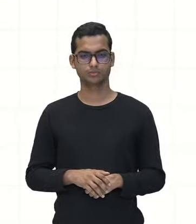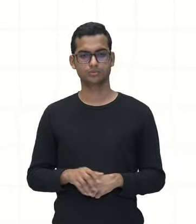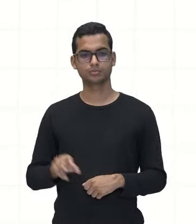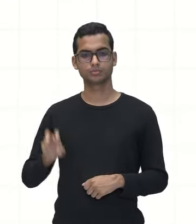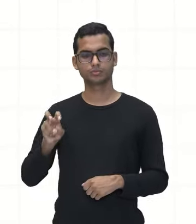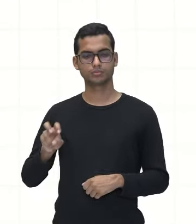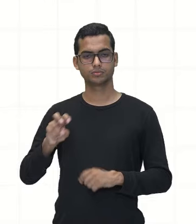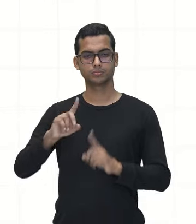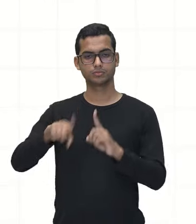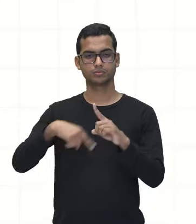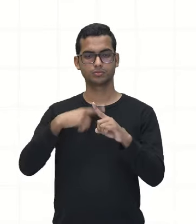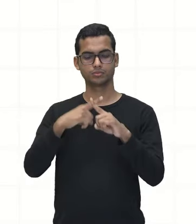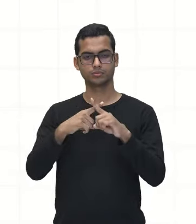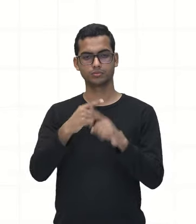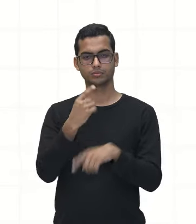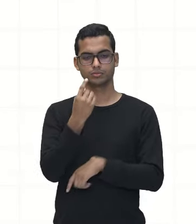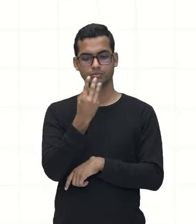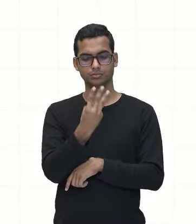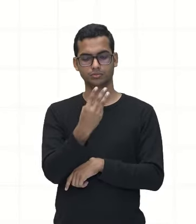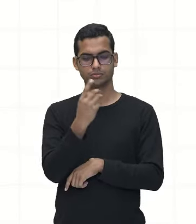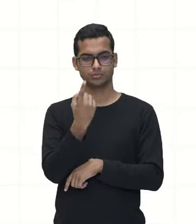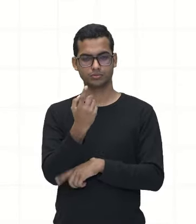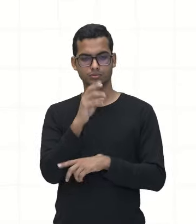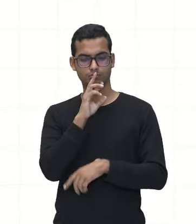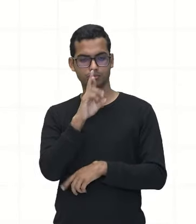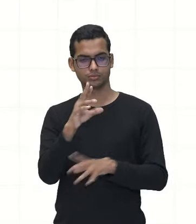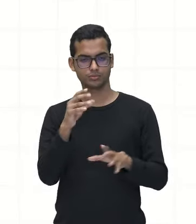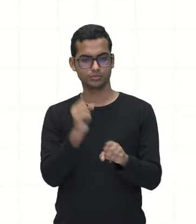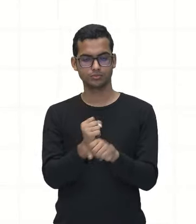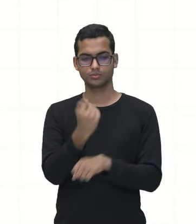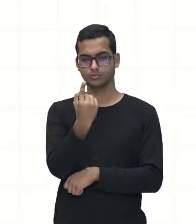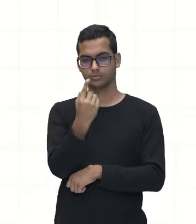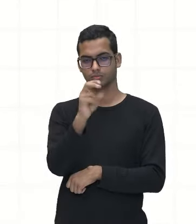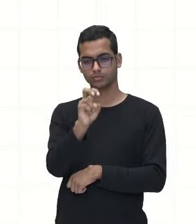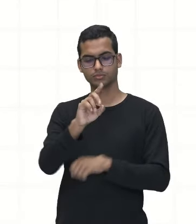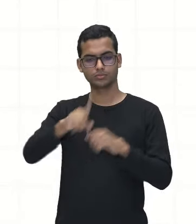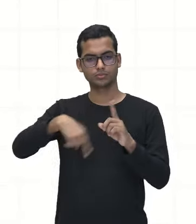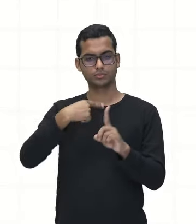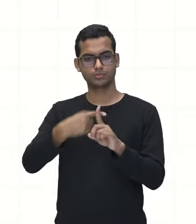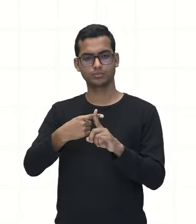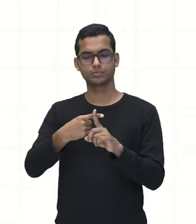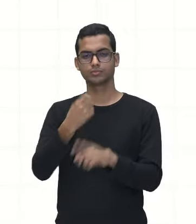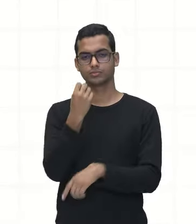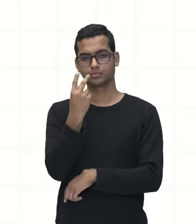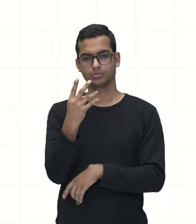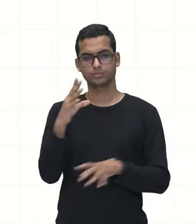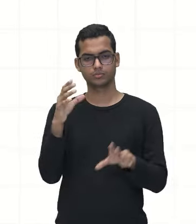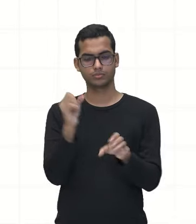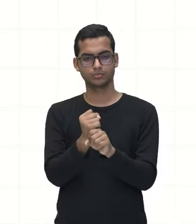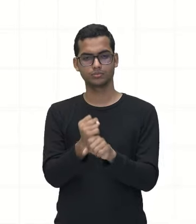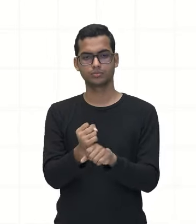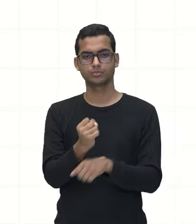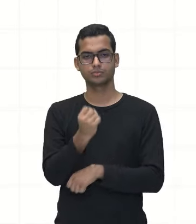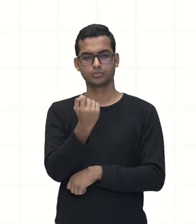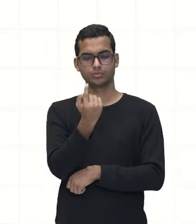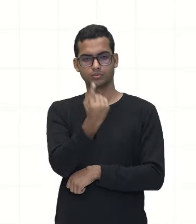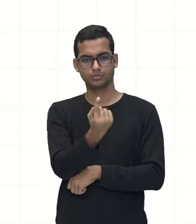15, mais 2, 17. E aí você tem que, na segunda